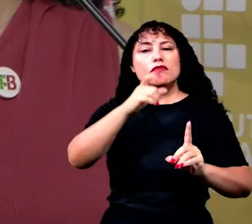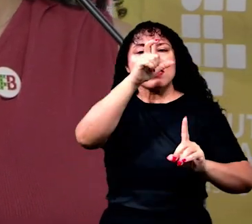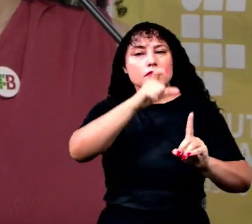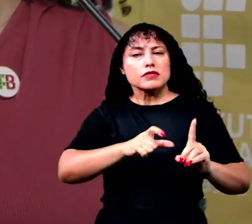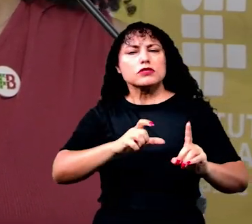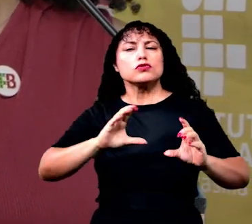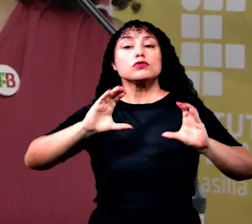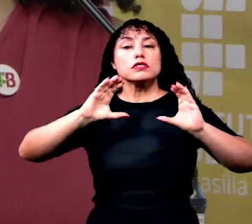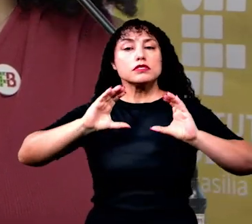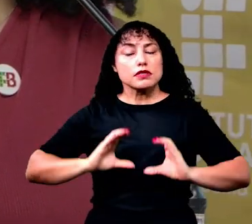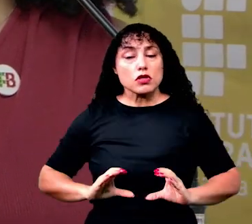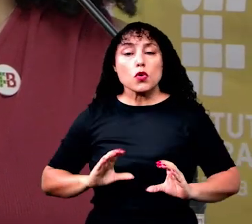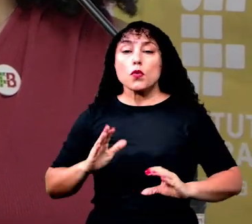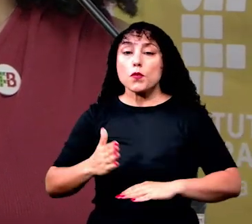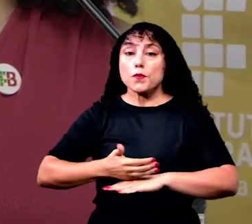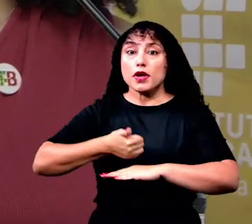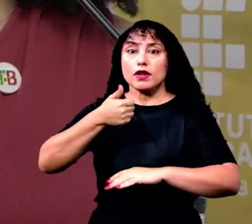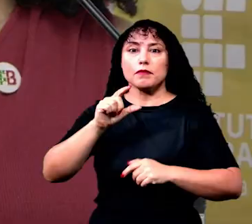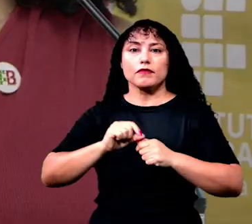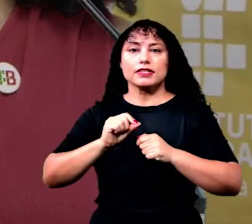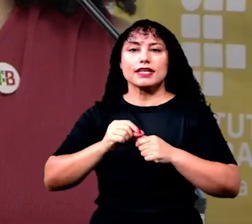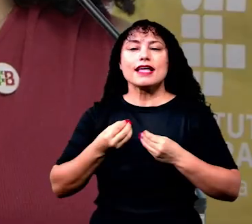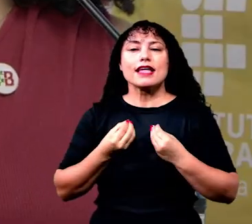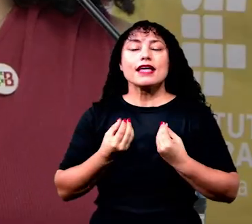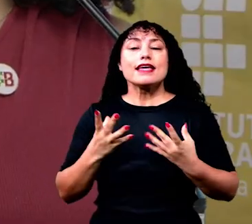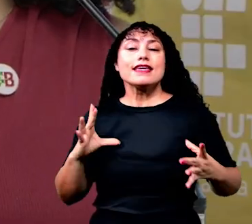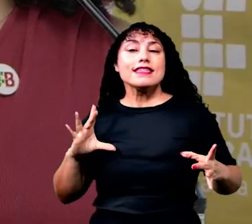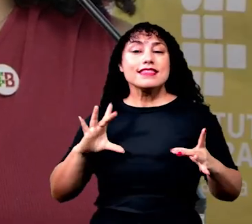cidadã. Sim. Então, o melhor que a gente tem a fazer é